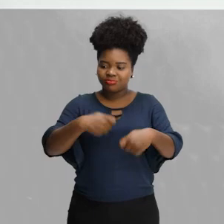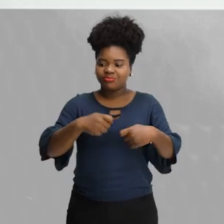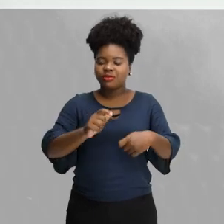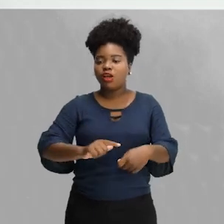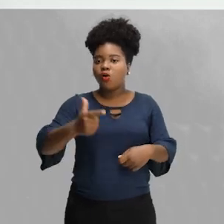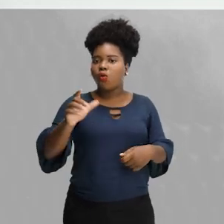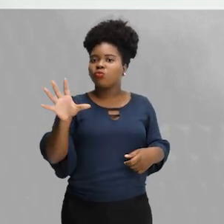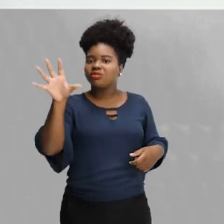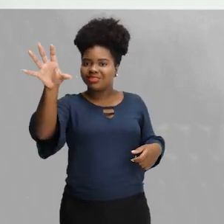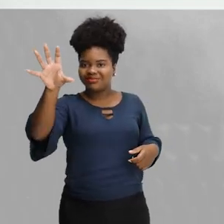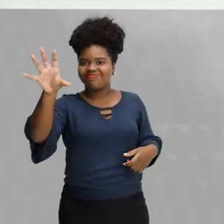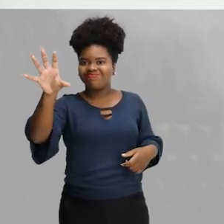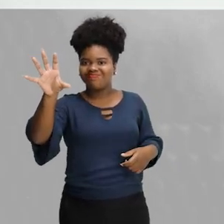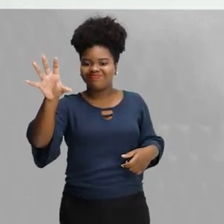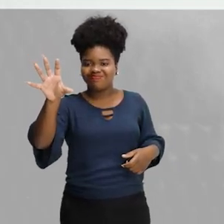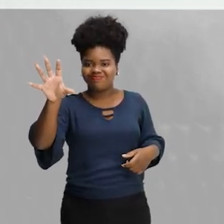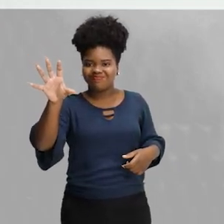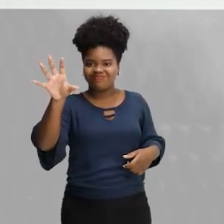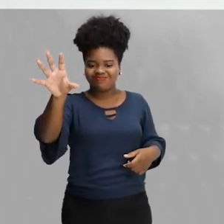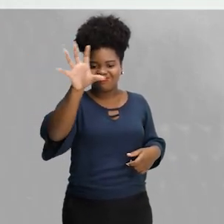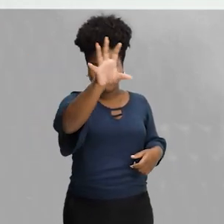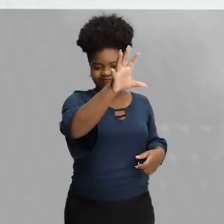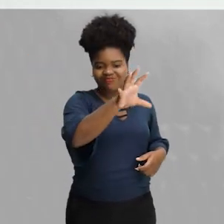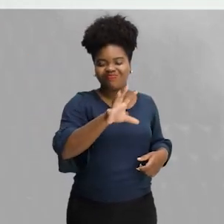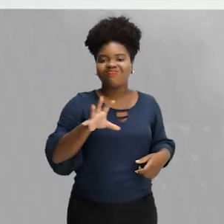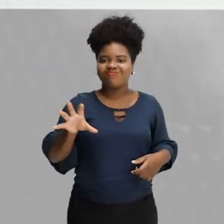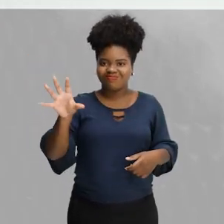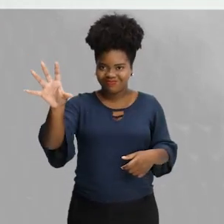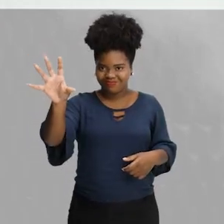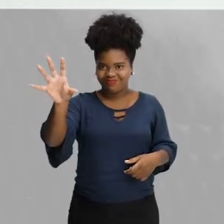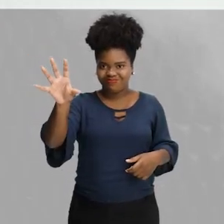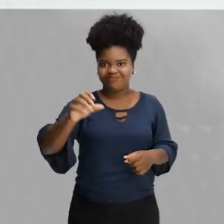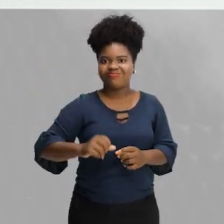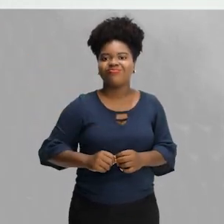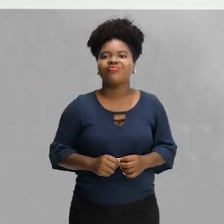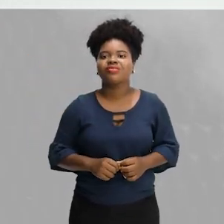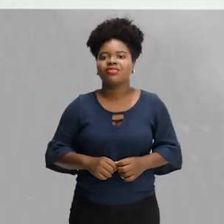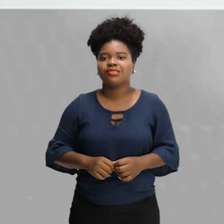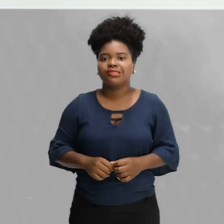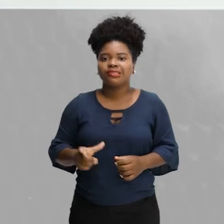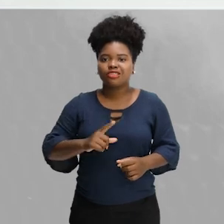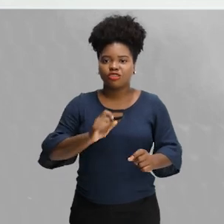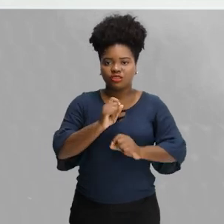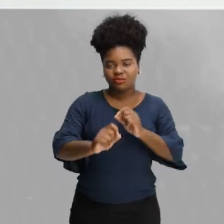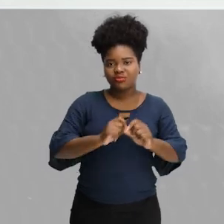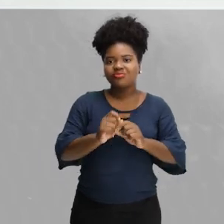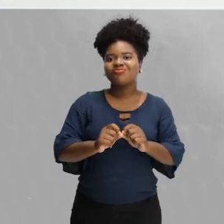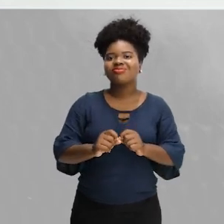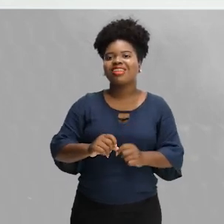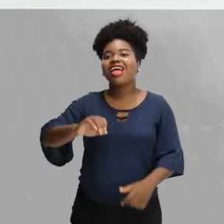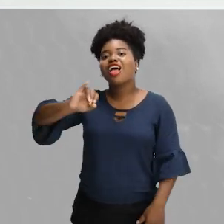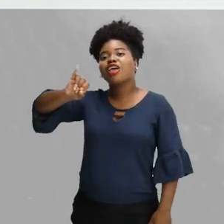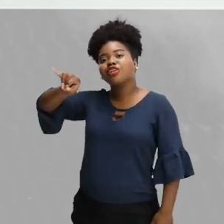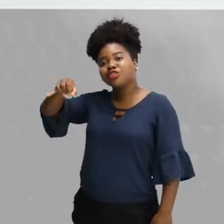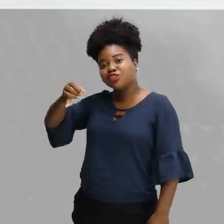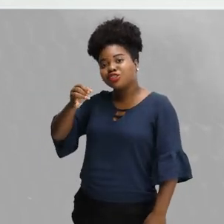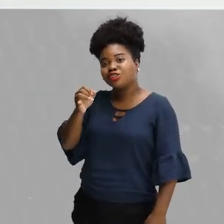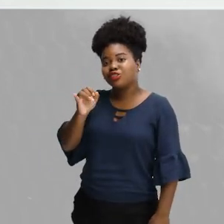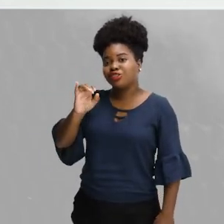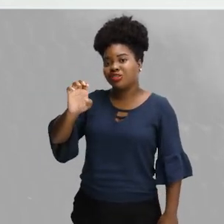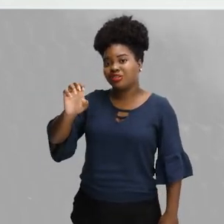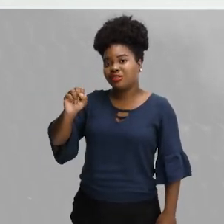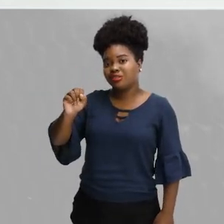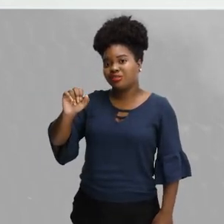sido ocupadas. Fora isso, nós também podemos acrescentar aqui a ação dos jesuítas.